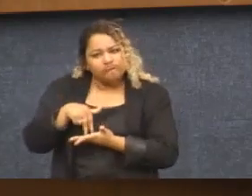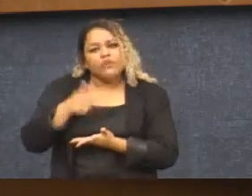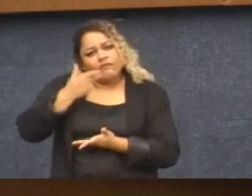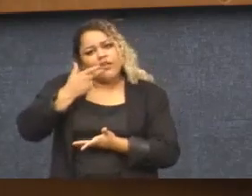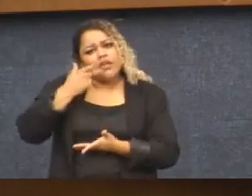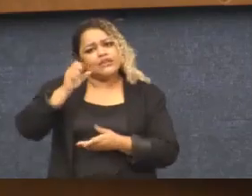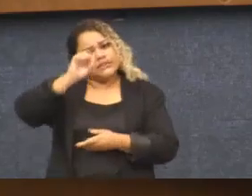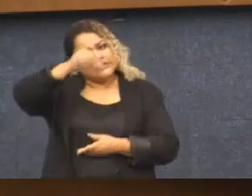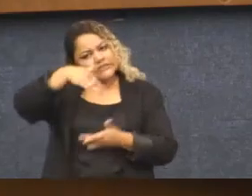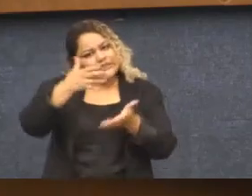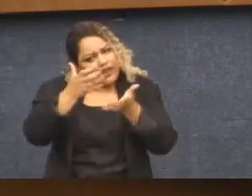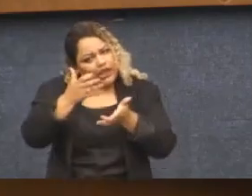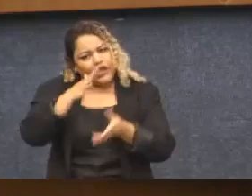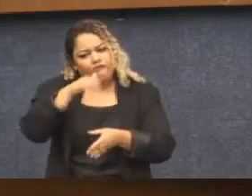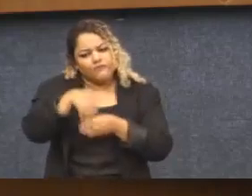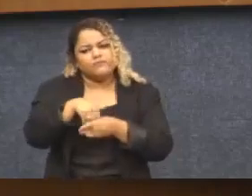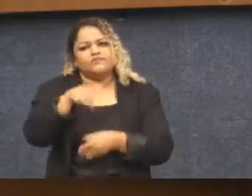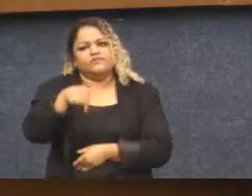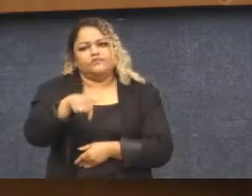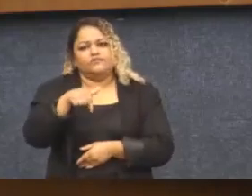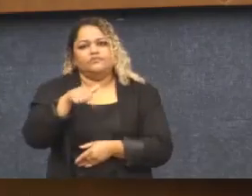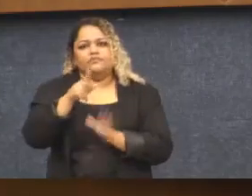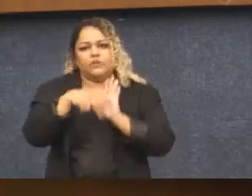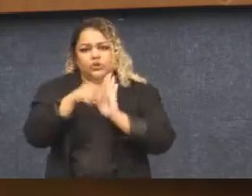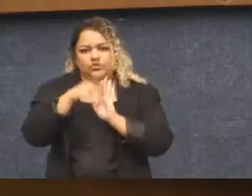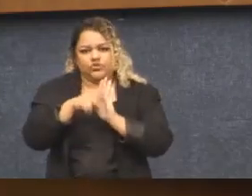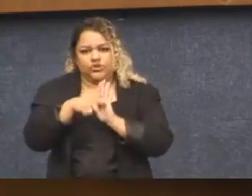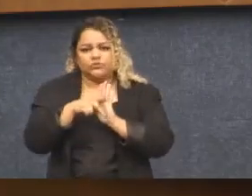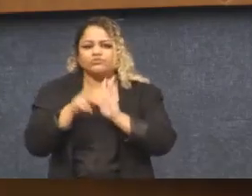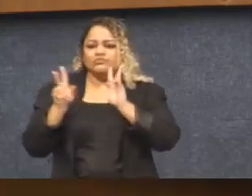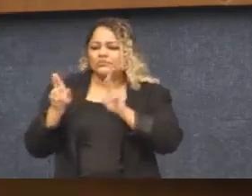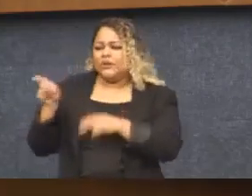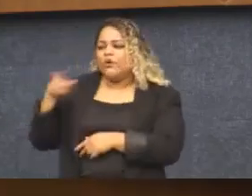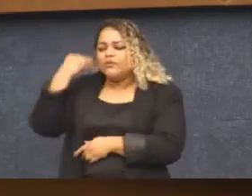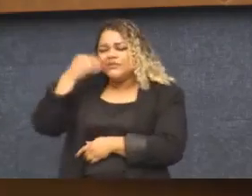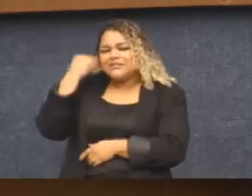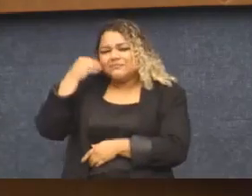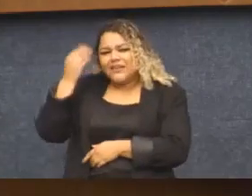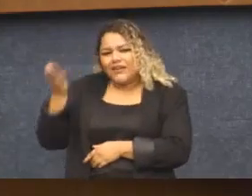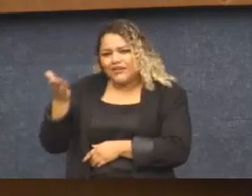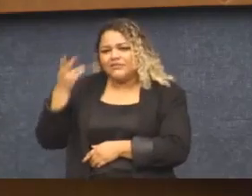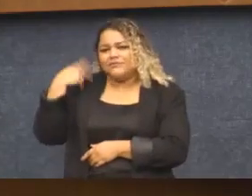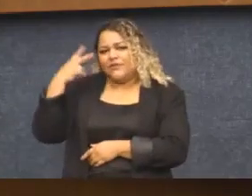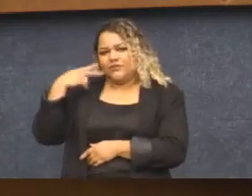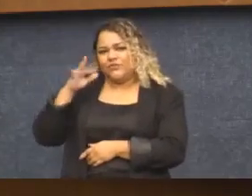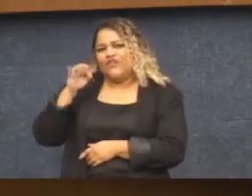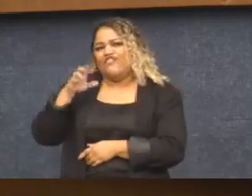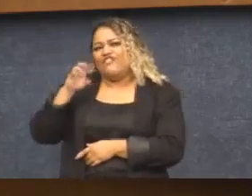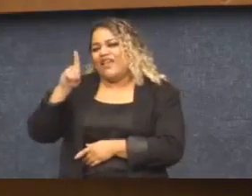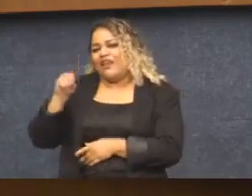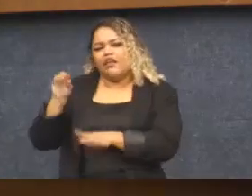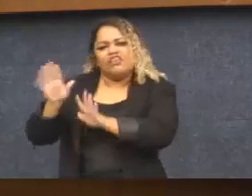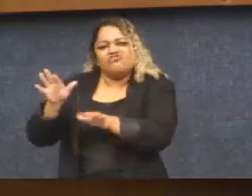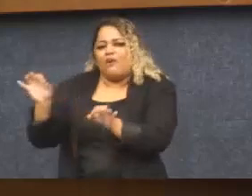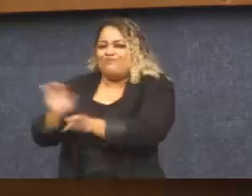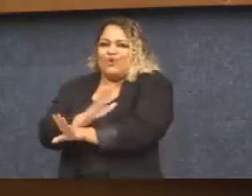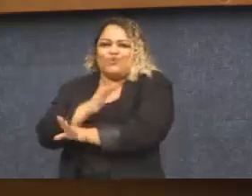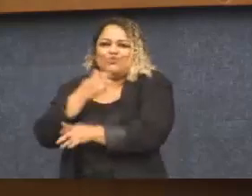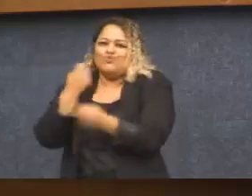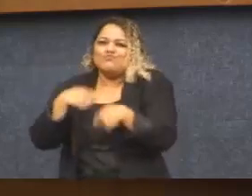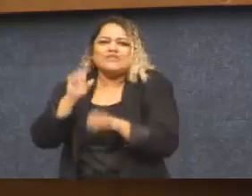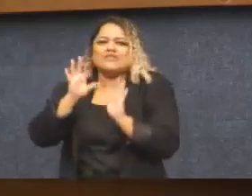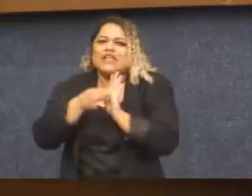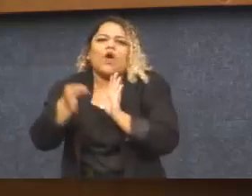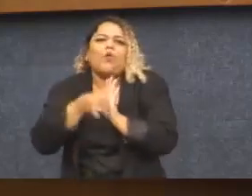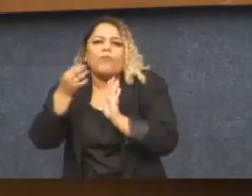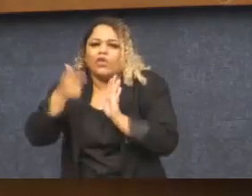E a defesa já vivida pela vereadora Fernanda Altué já exime qualquer outro argumento. Então, voto